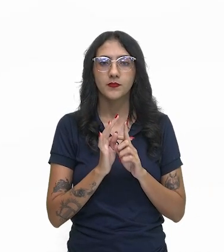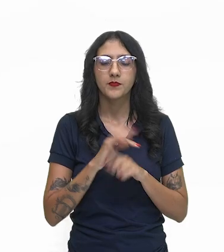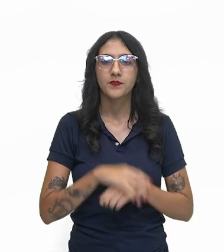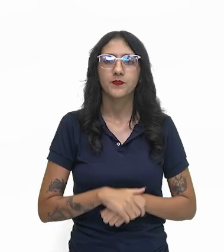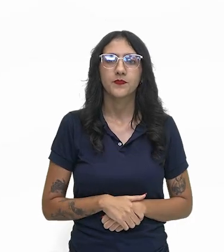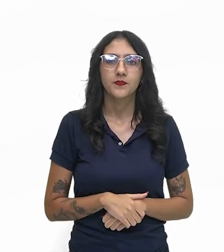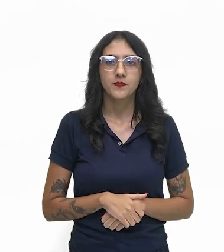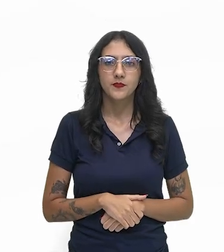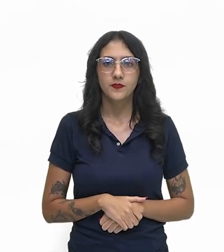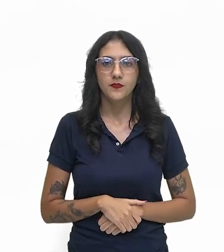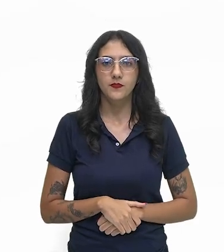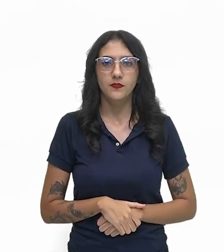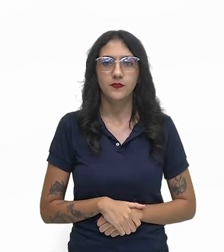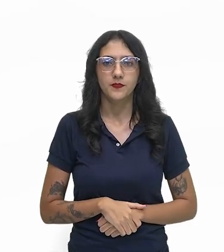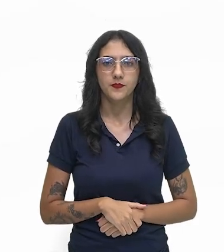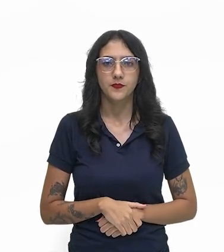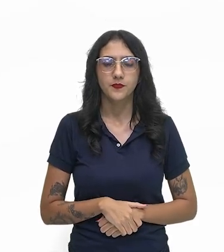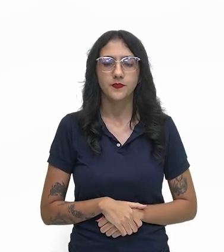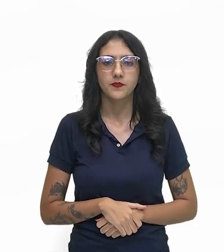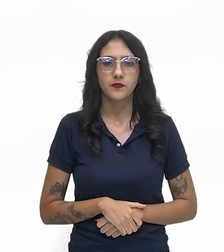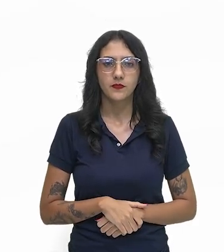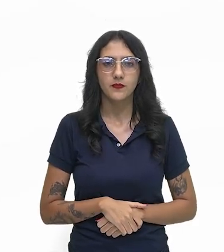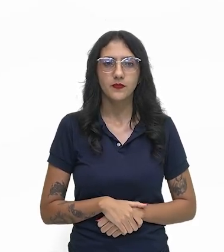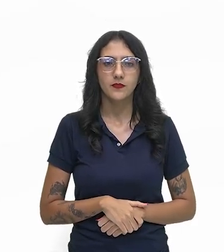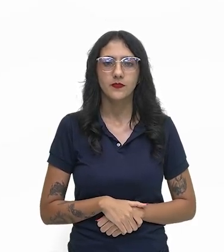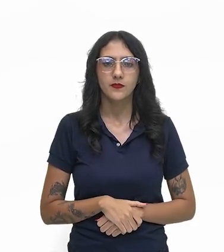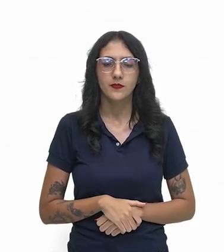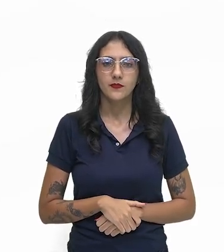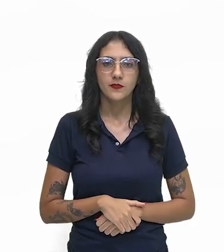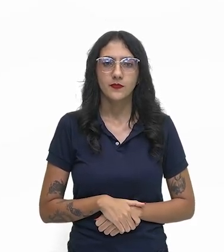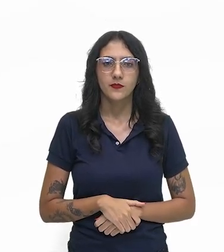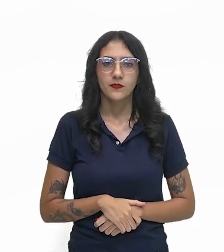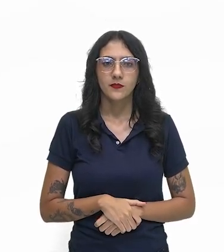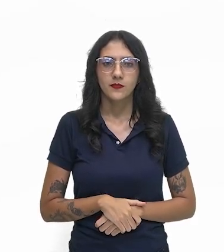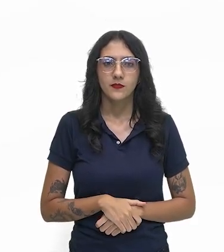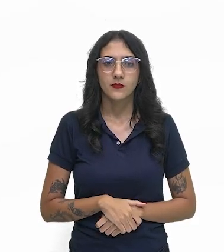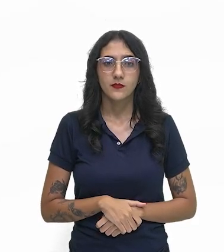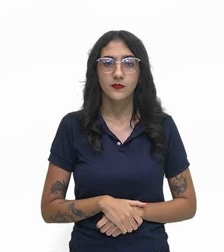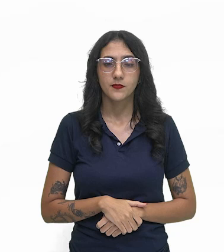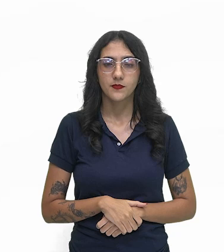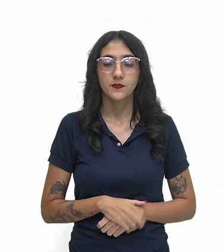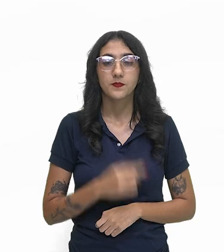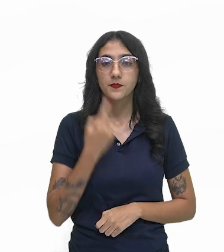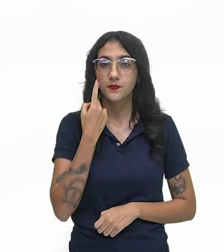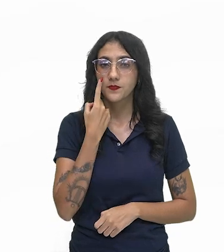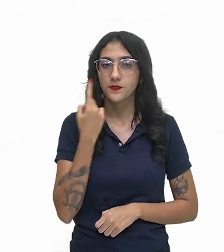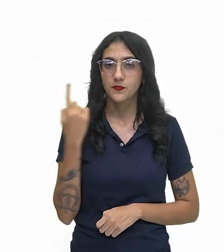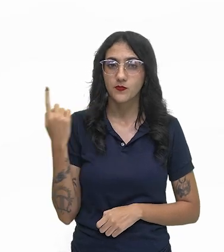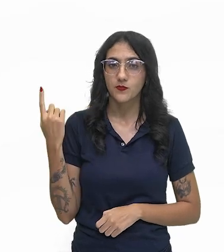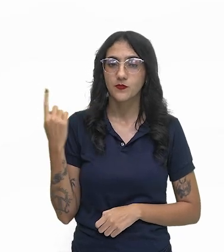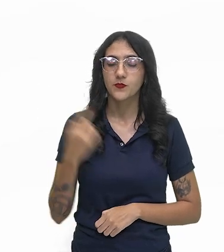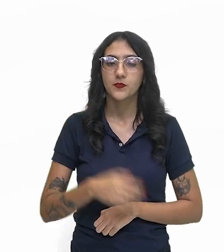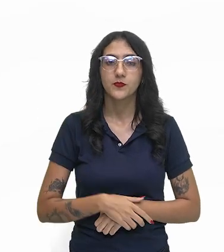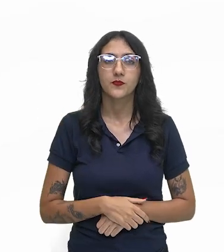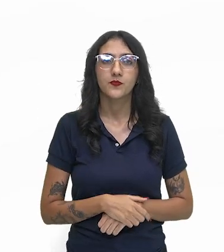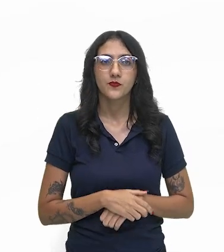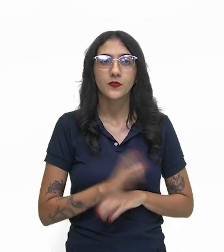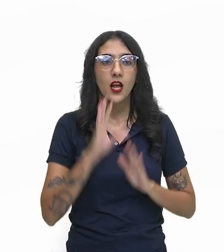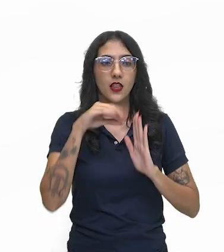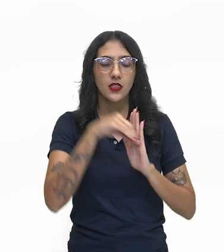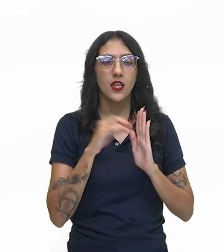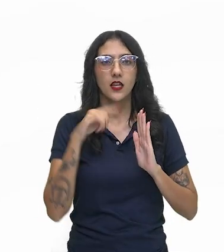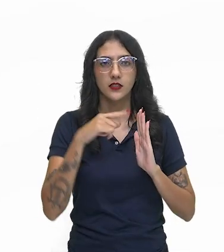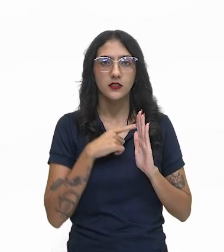você tem aí, é a passagem da energia térmica de um corpo